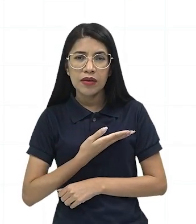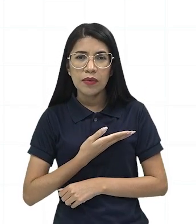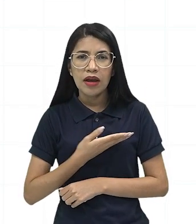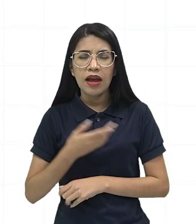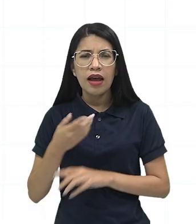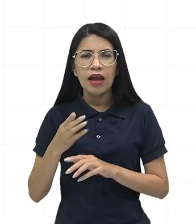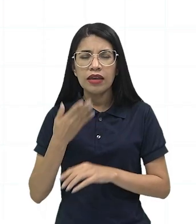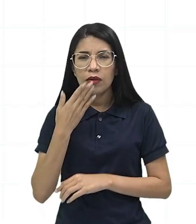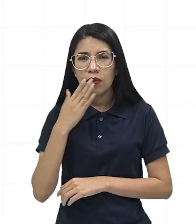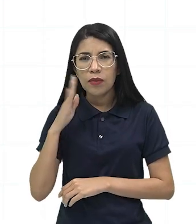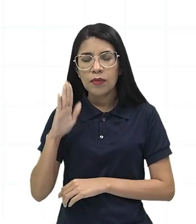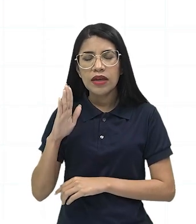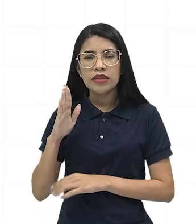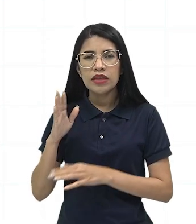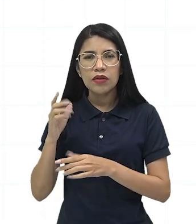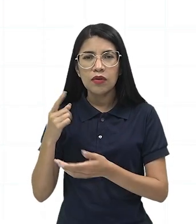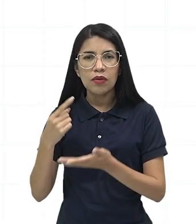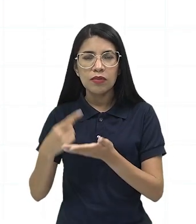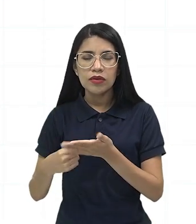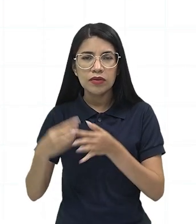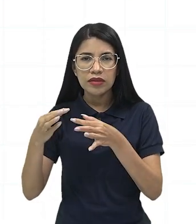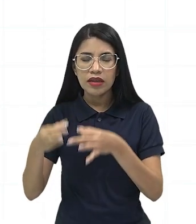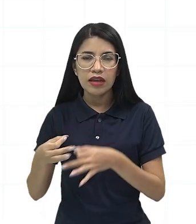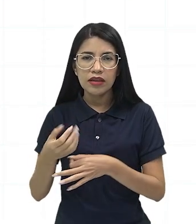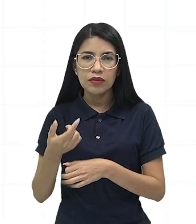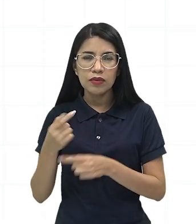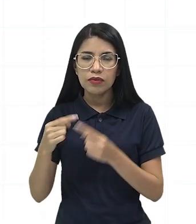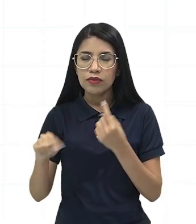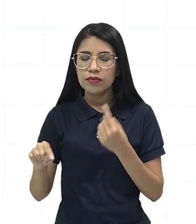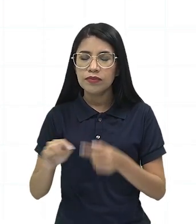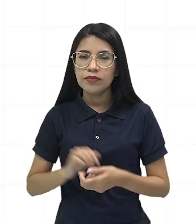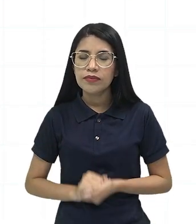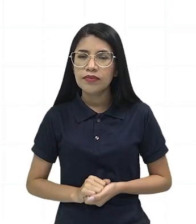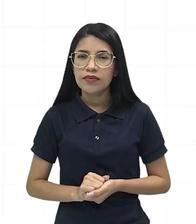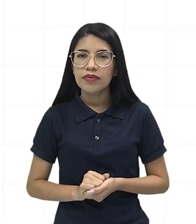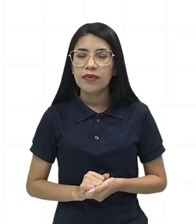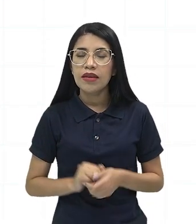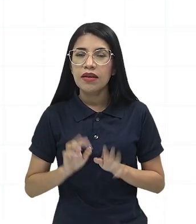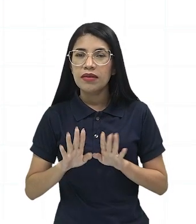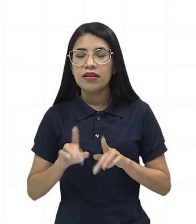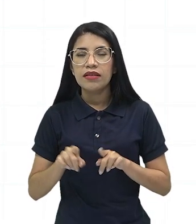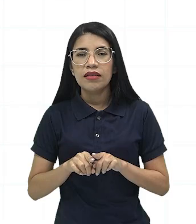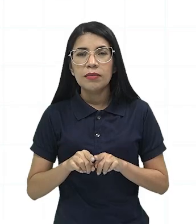cumpriu o que combinou comigo, ai Deus, onde está ele? Lembrando que boa parte